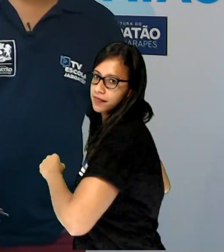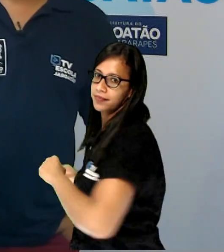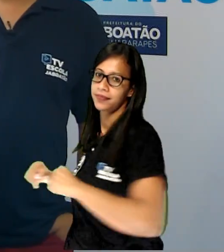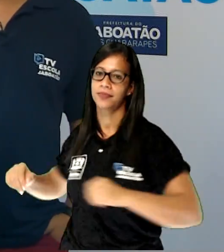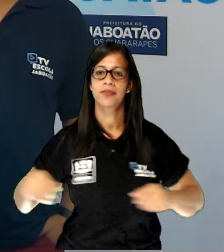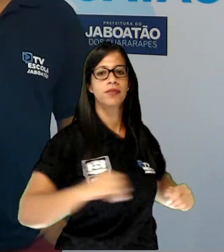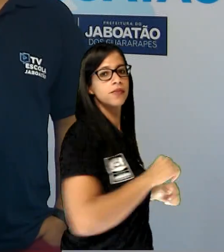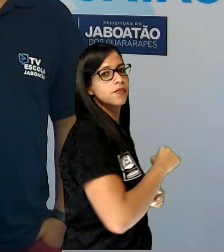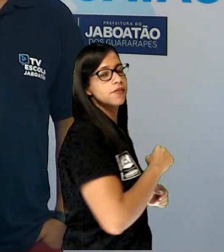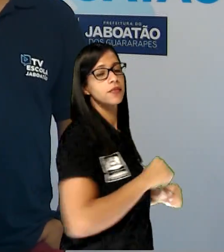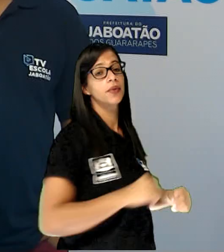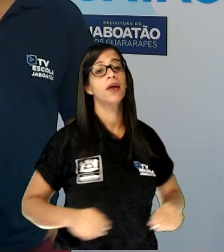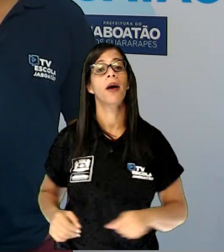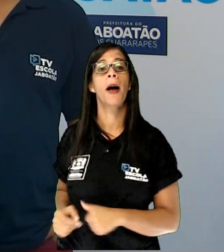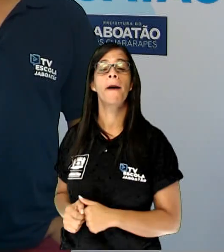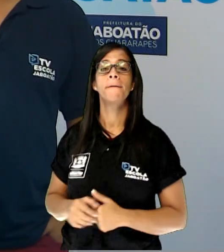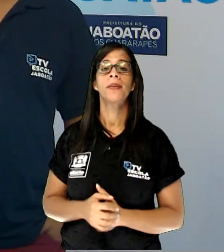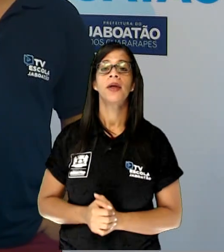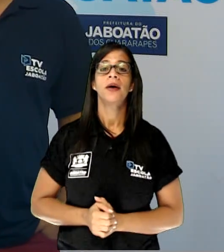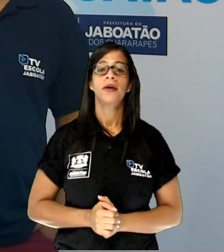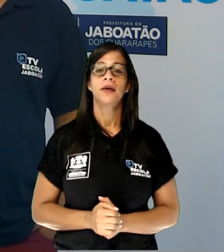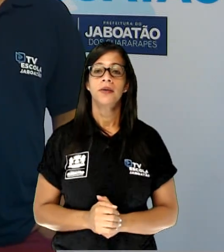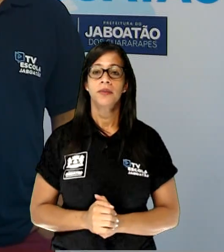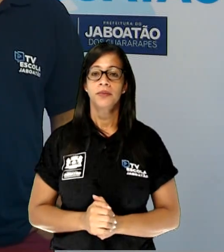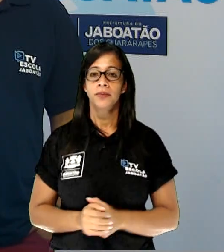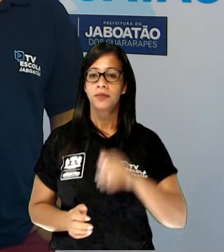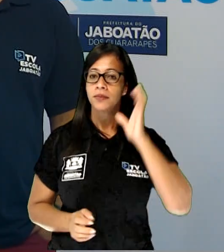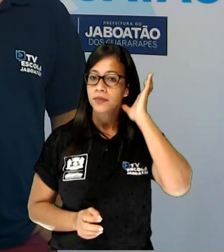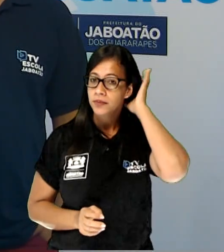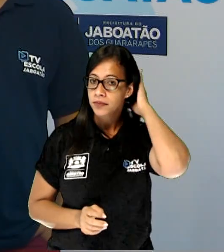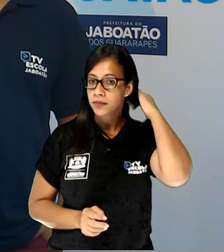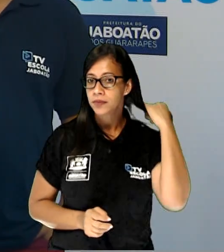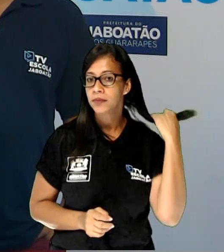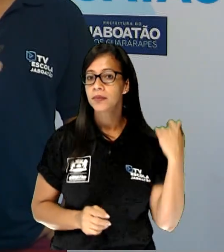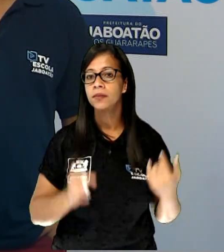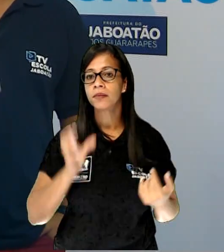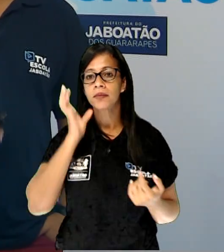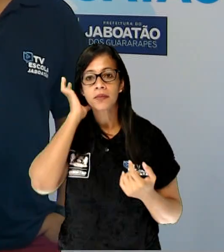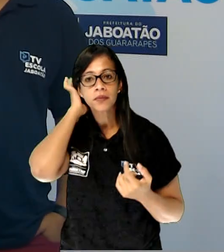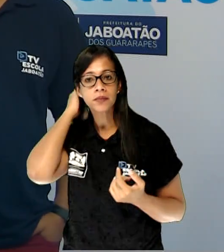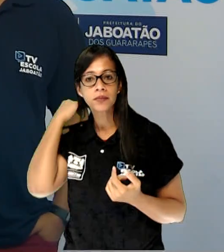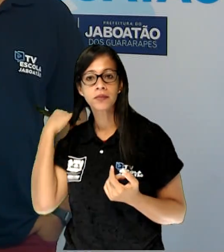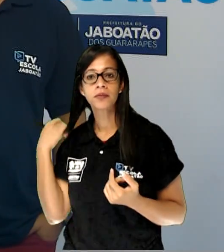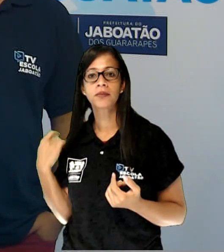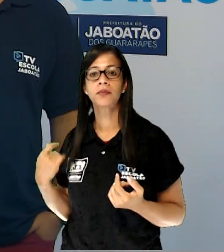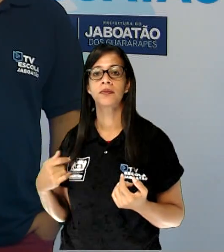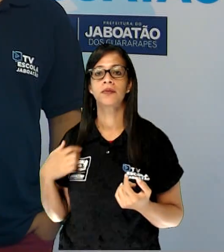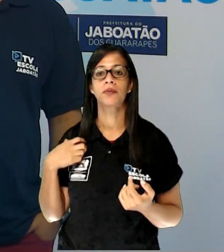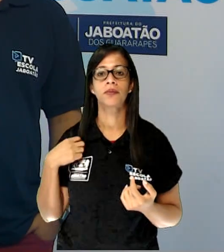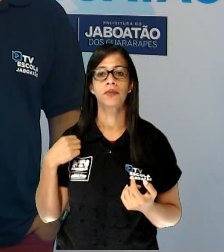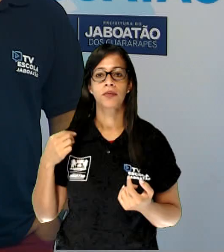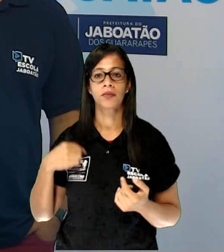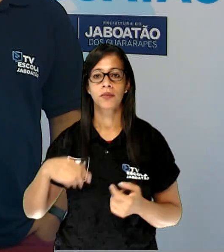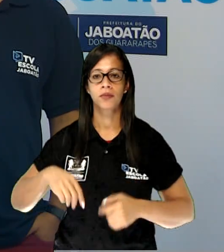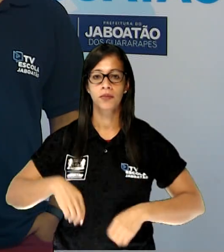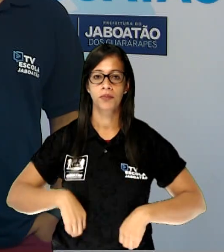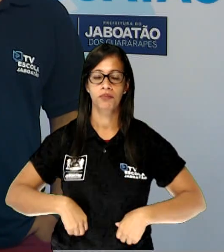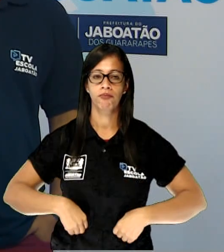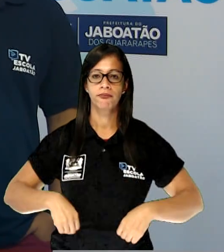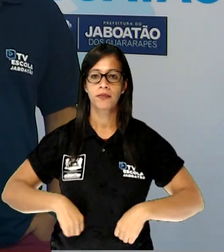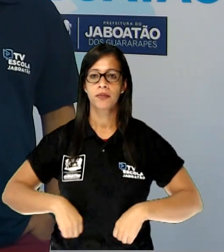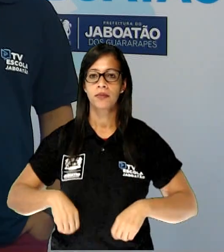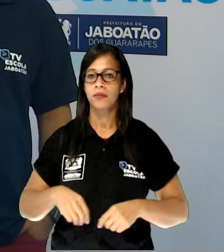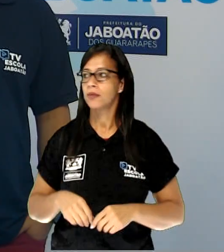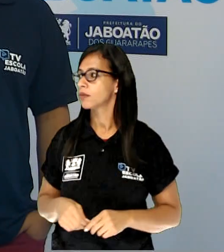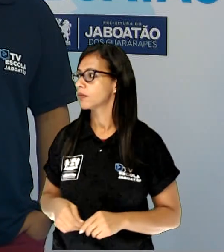aí, porque realmente está muito grande. Vamos simplificar o mais rápido possível. Ok, pronto. Porque tu pode falar do... Pode